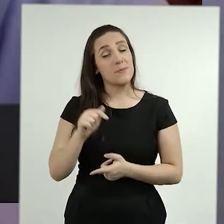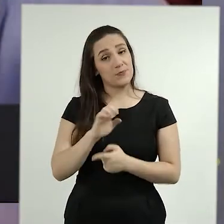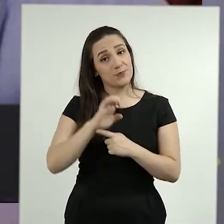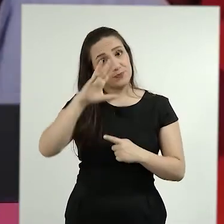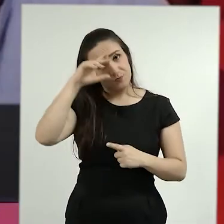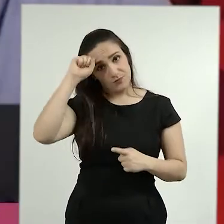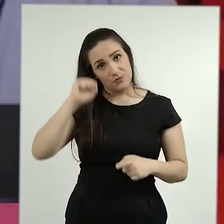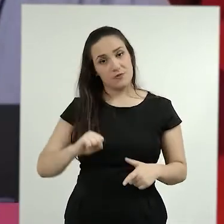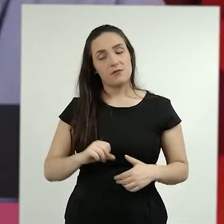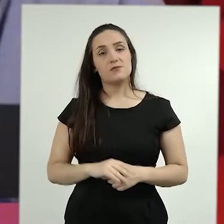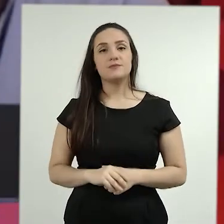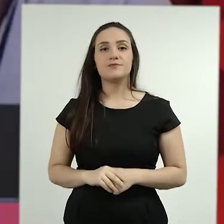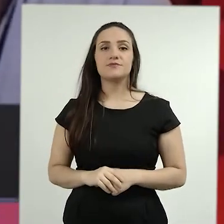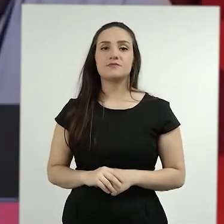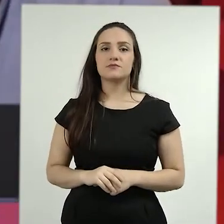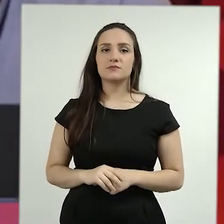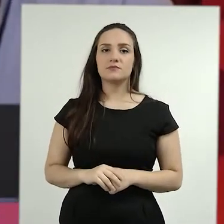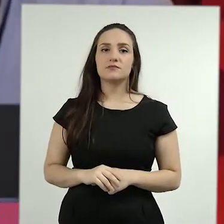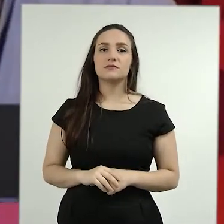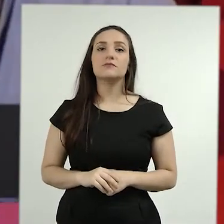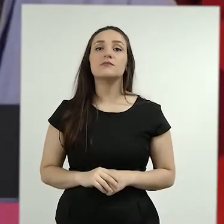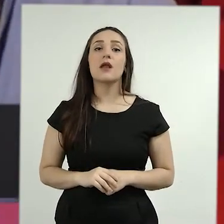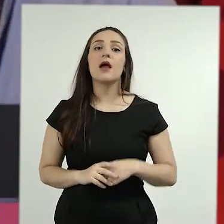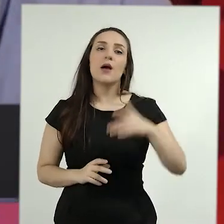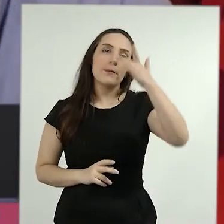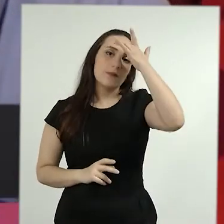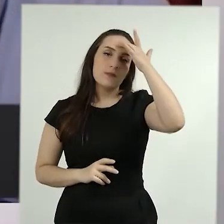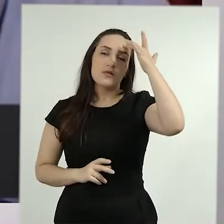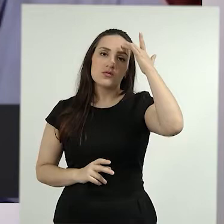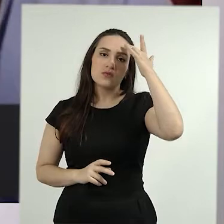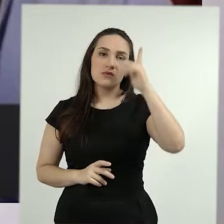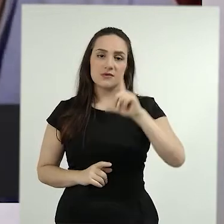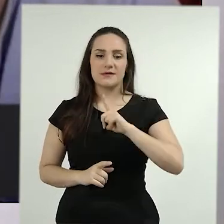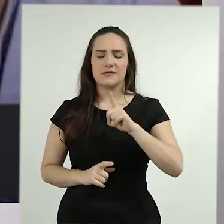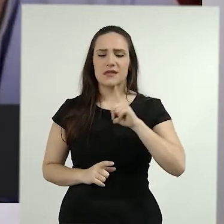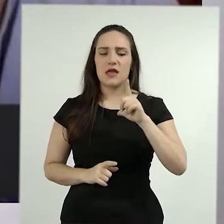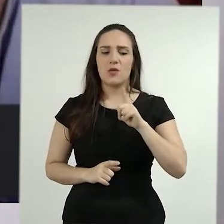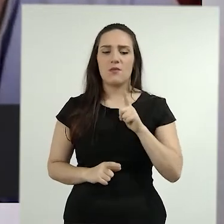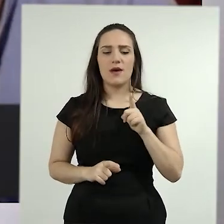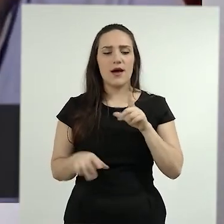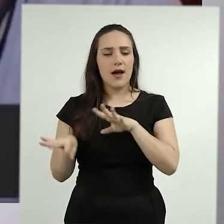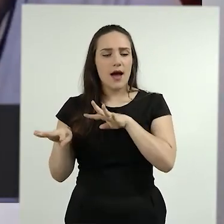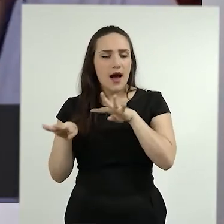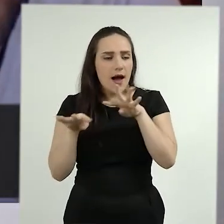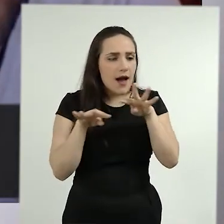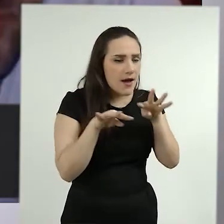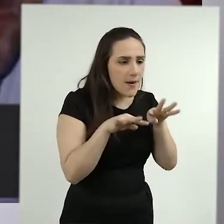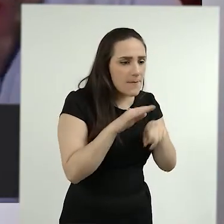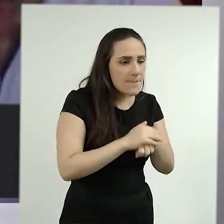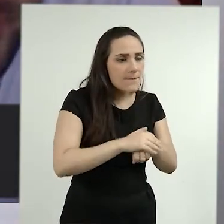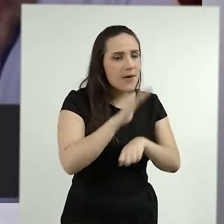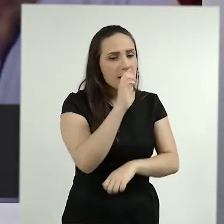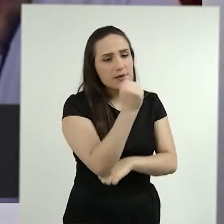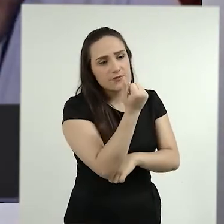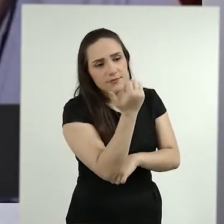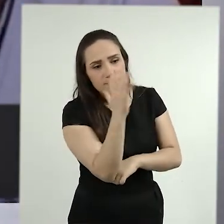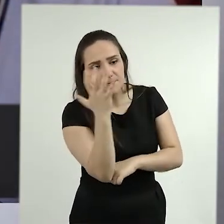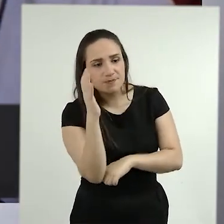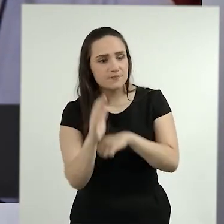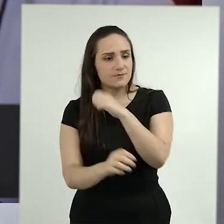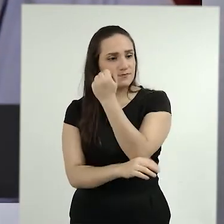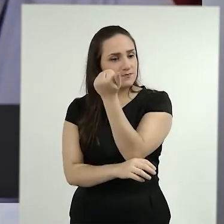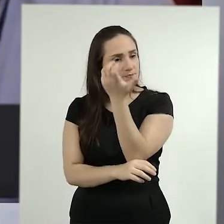A gente, no Mato Grosso do Sul, a gente percebe que as pessoas são mais, têm um olhar mais para o meio